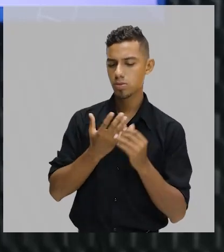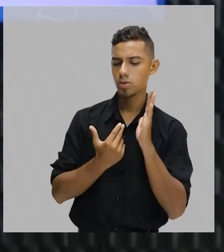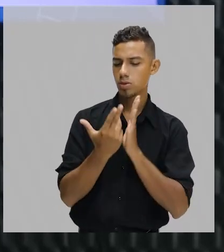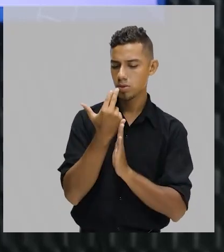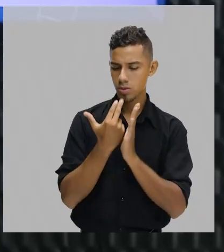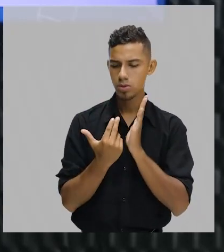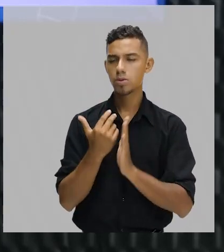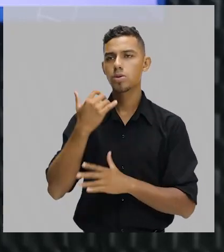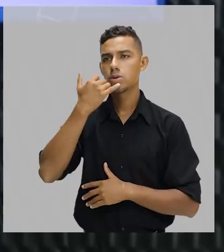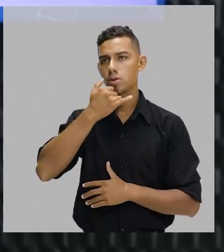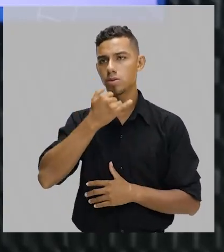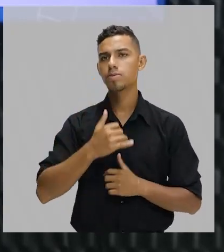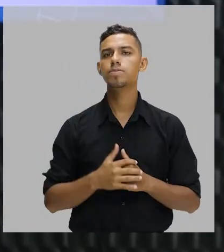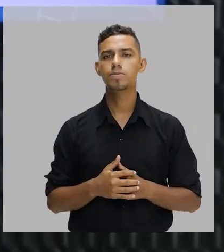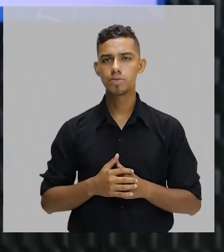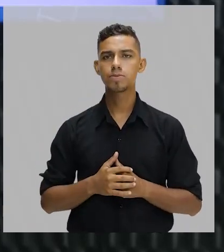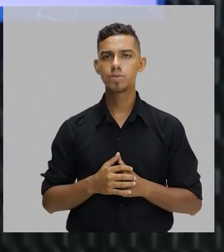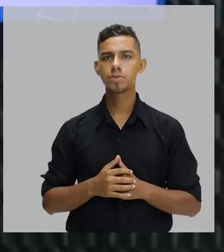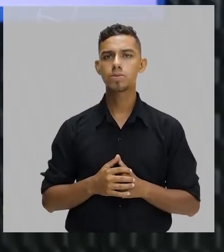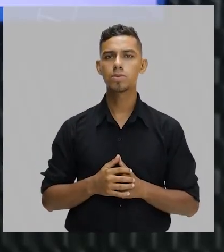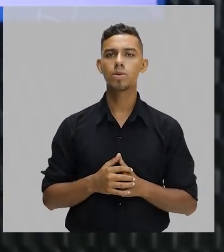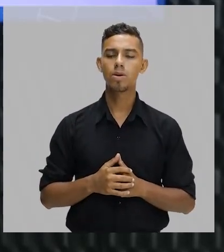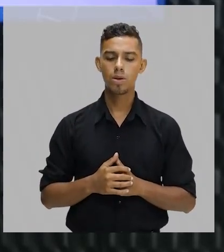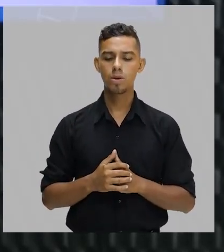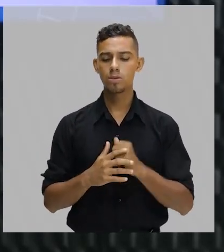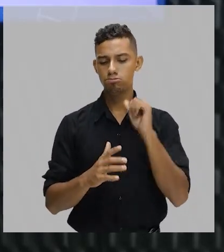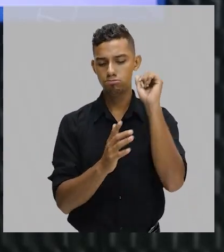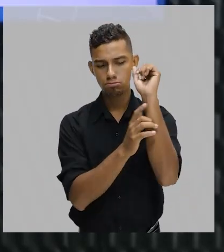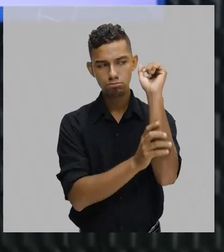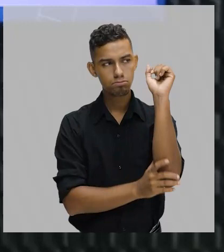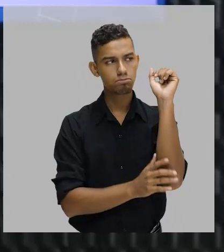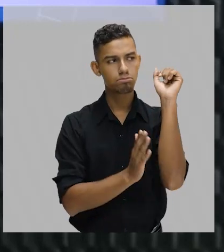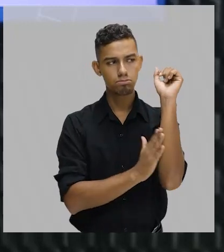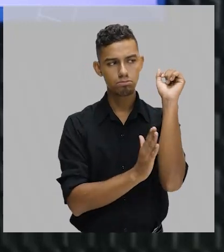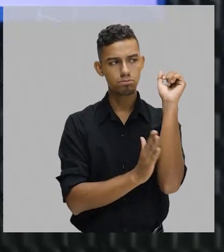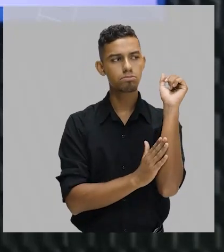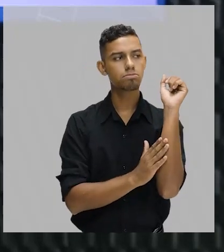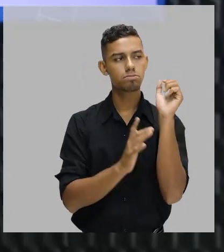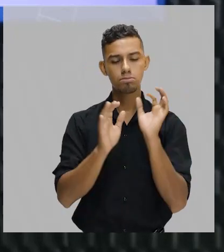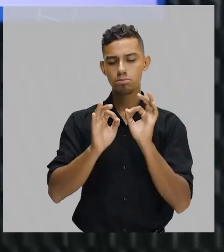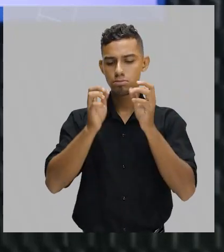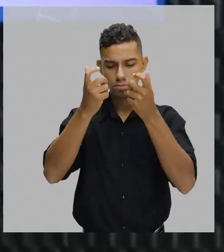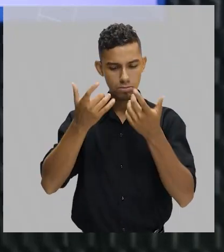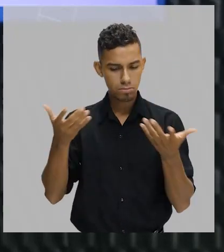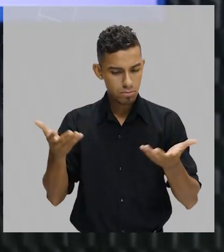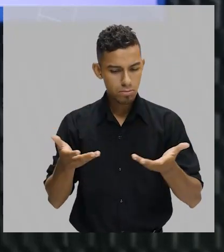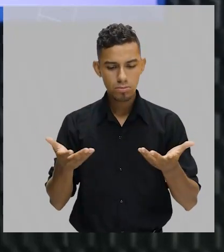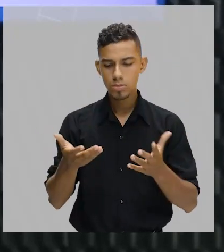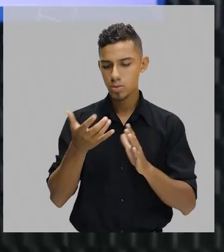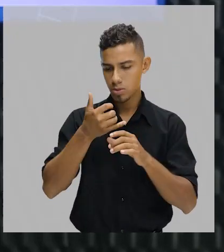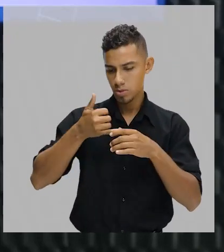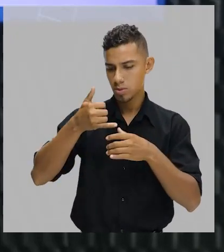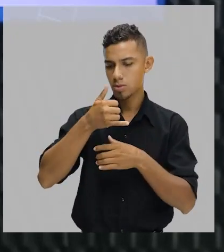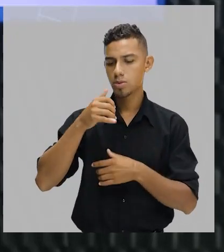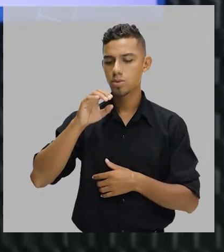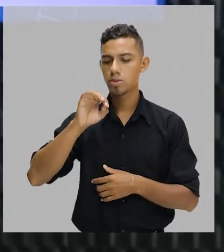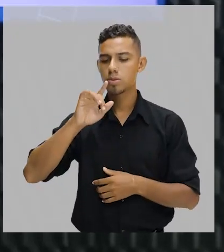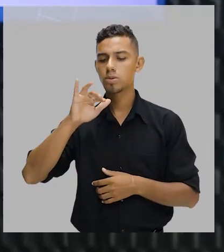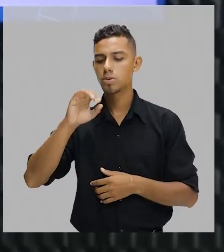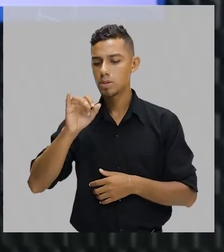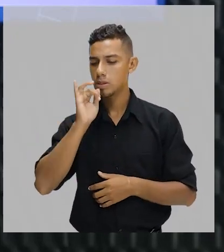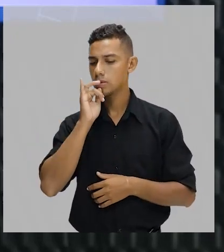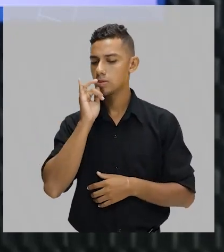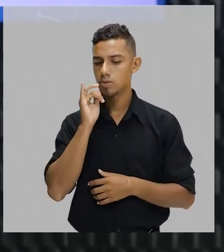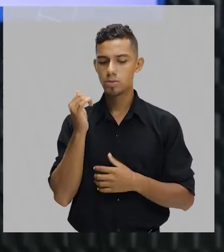com uma caneta. Um negócio bem interessante. A tatuagem trabalha muito nessa linha atualmente. Tinta a óleo, ele geralmente causa um efeito